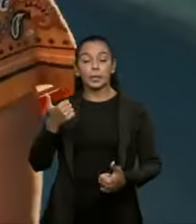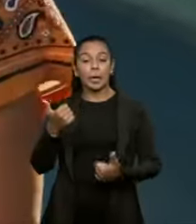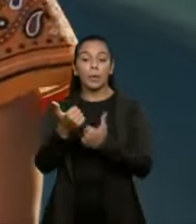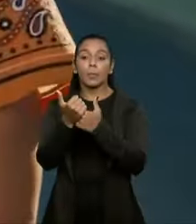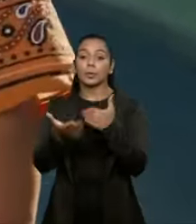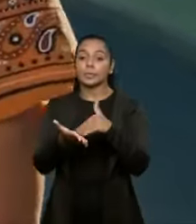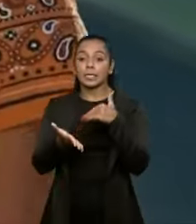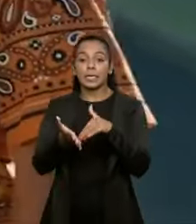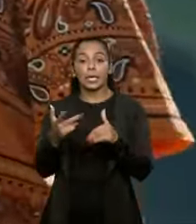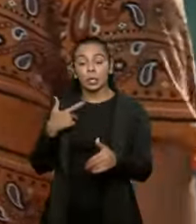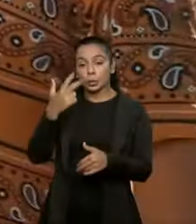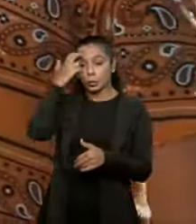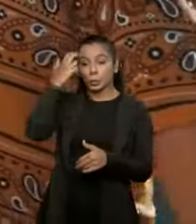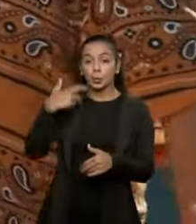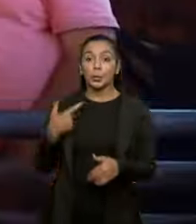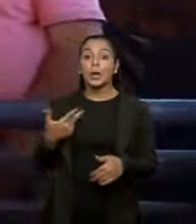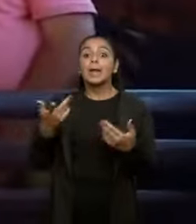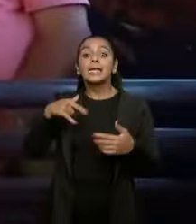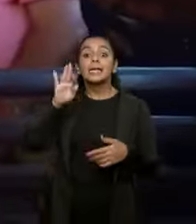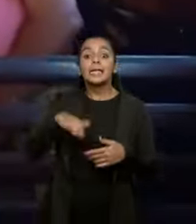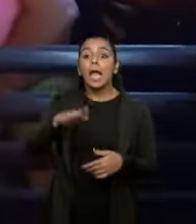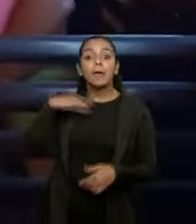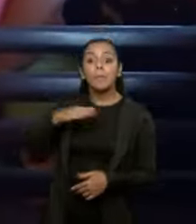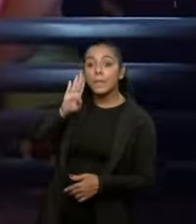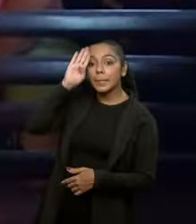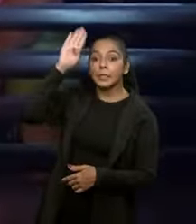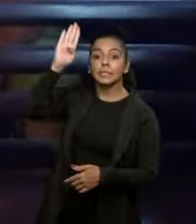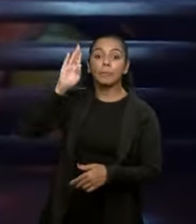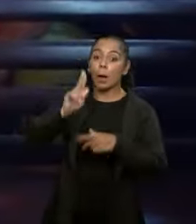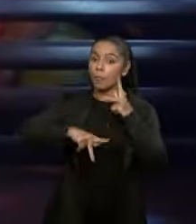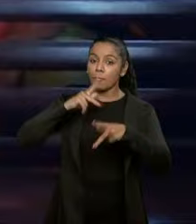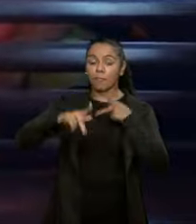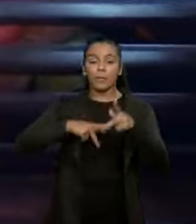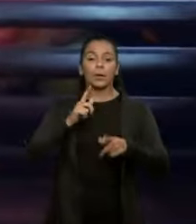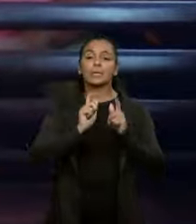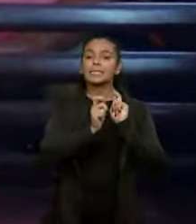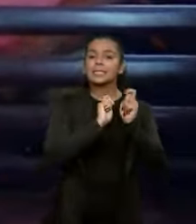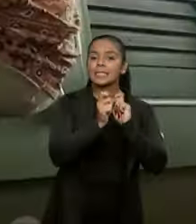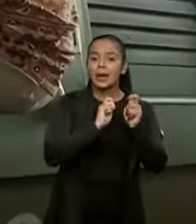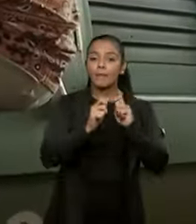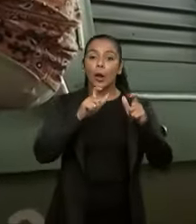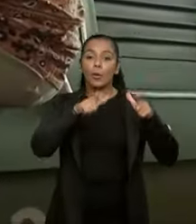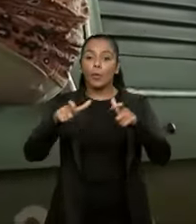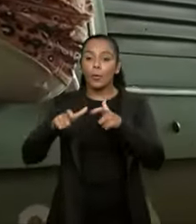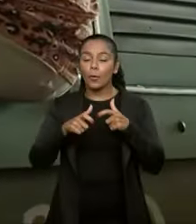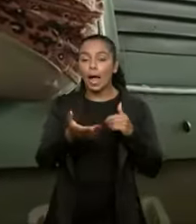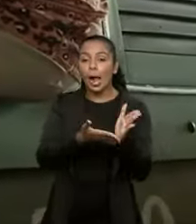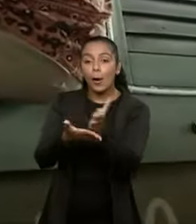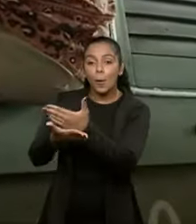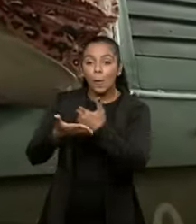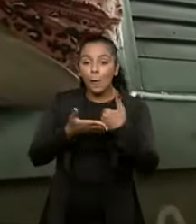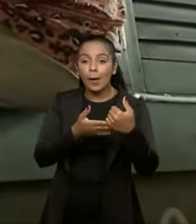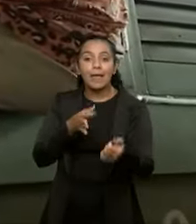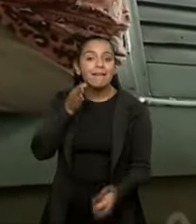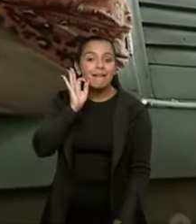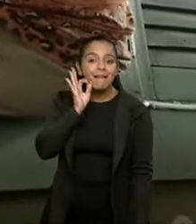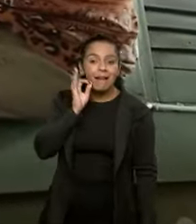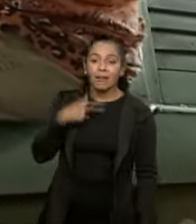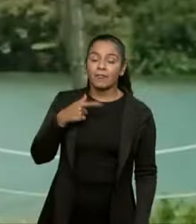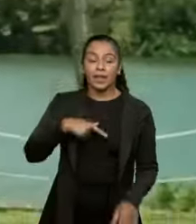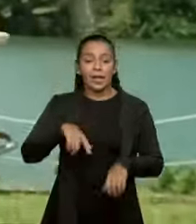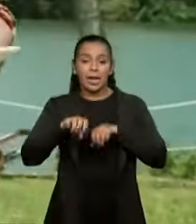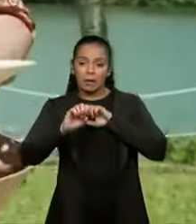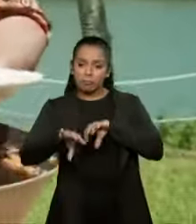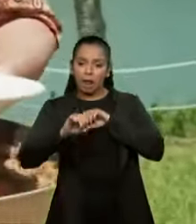mim, a estrela é o povo, é o personagem. É. Então, se eu não quero entrevistar no Cafezal, eu fui entrevistar um amigo meu, pô, ele é dono do Cafezal. Ele me deu uma aula rápida, ele é